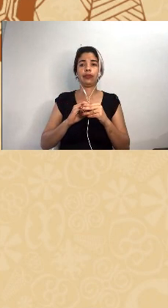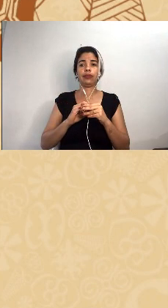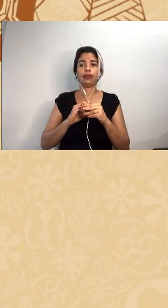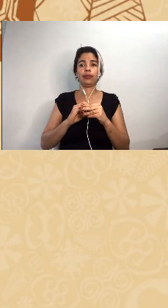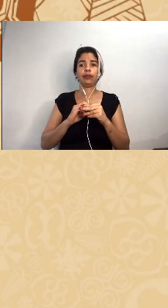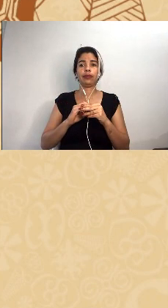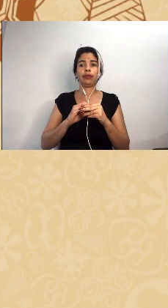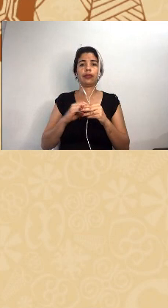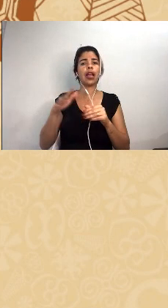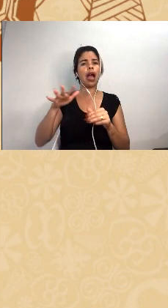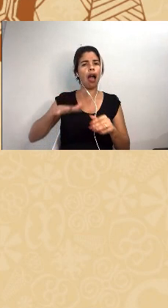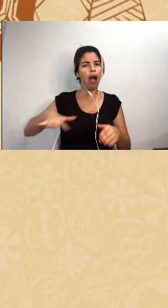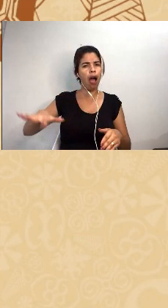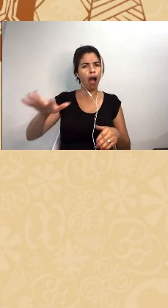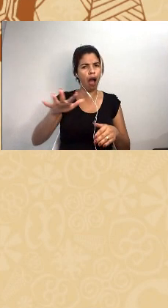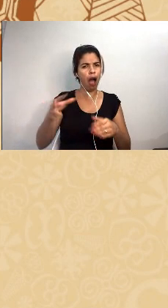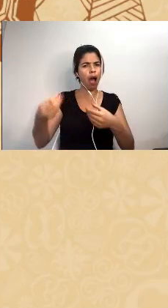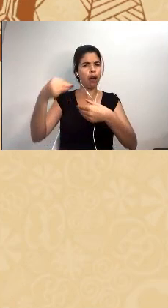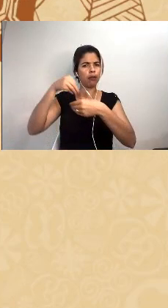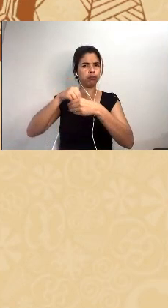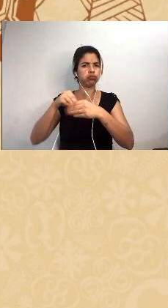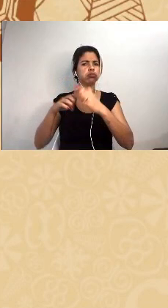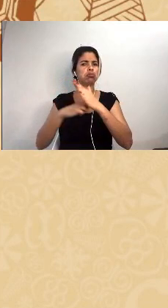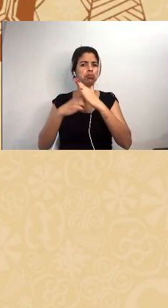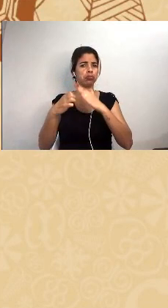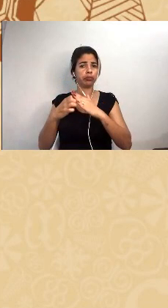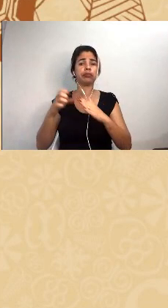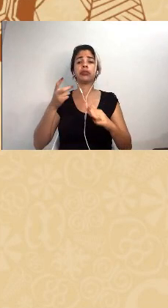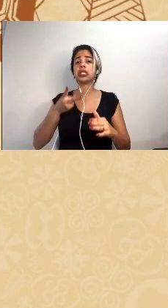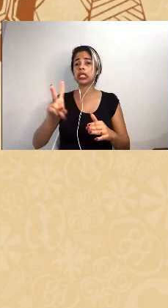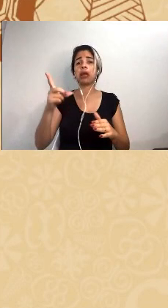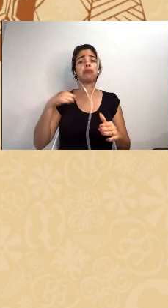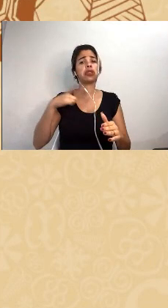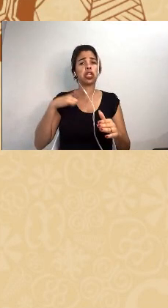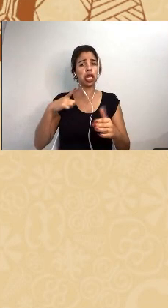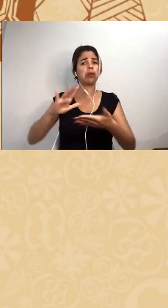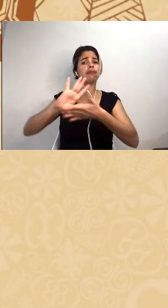os espaços institucionais são constituídos para isso.